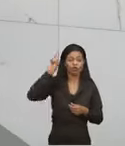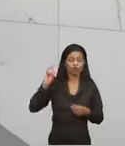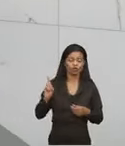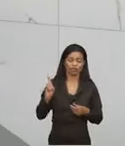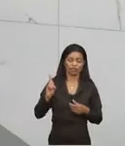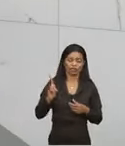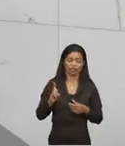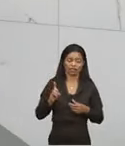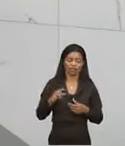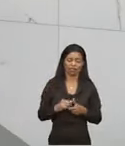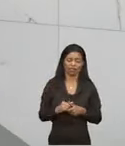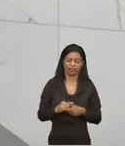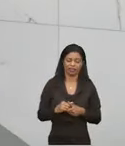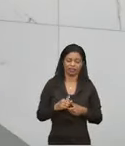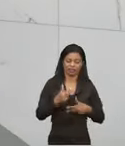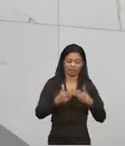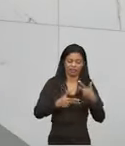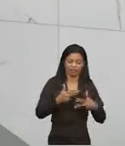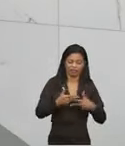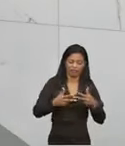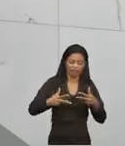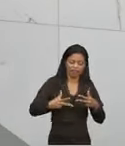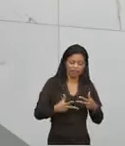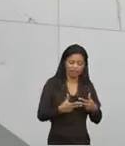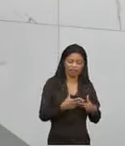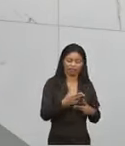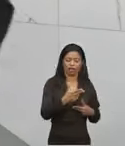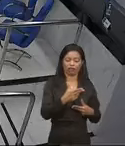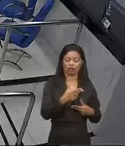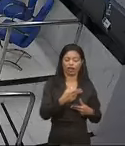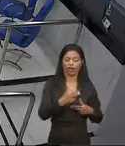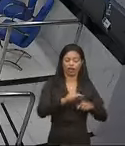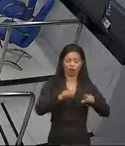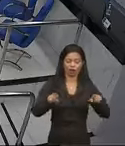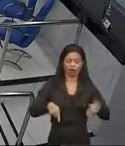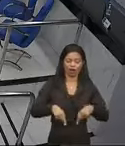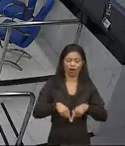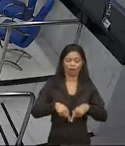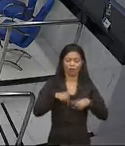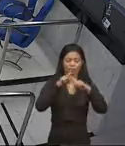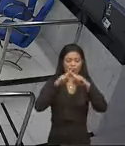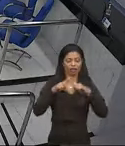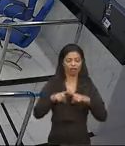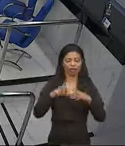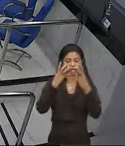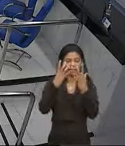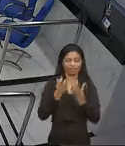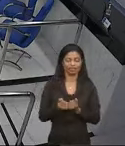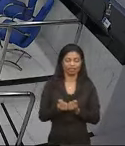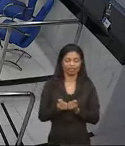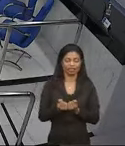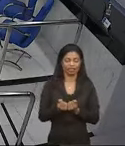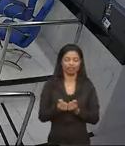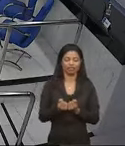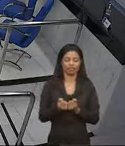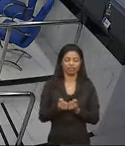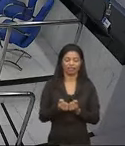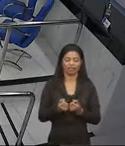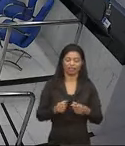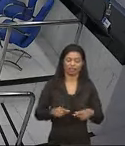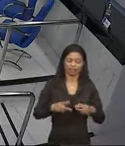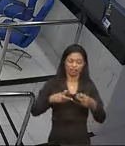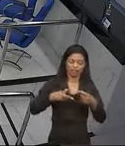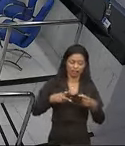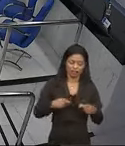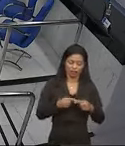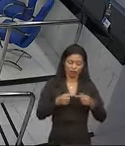lá. Consegue uma parte? Consigo, vereador. Pronto, o desafio está aceito e a gente vai inaugurar o grande campo